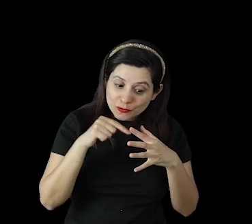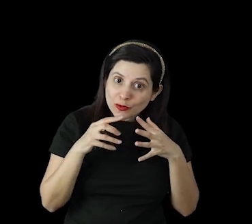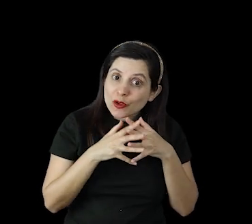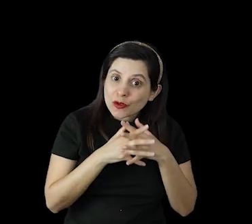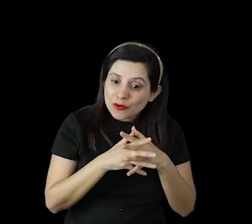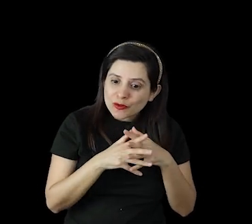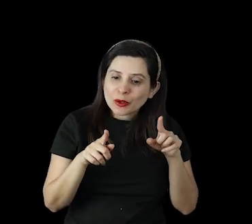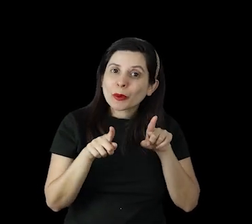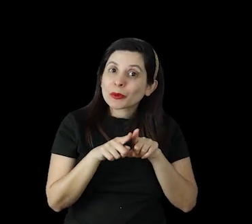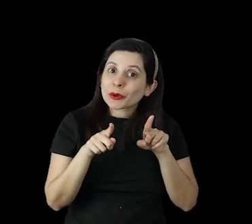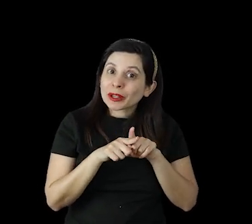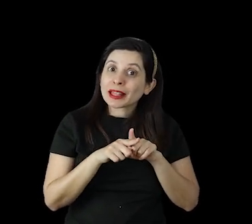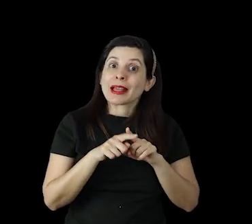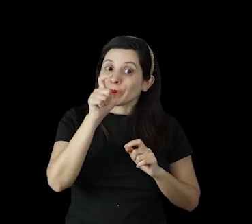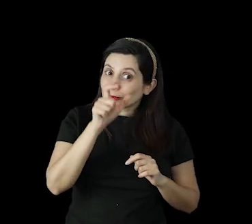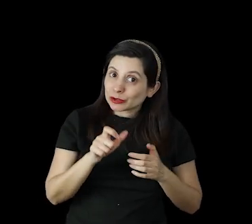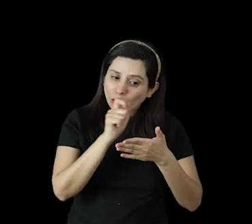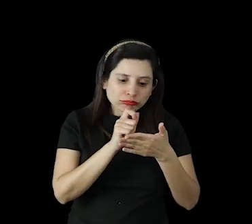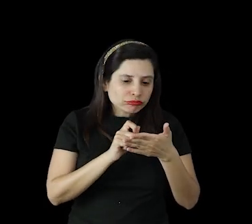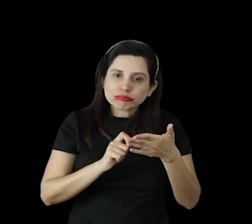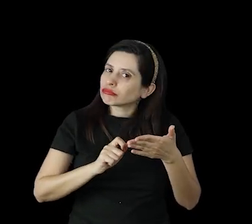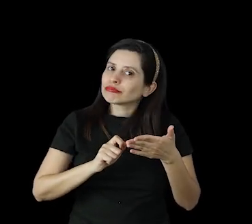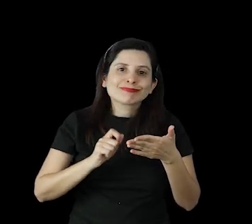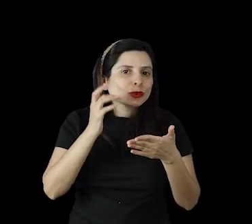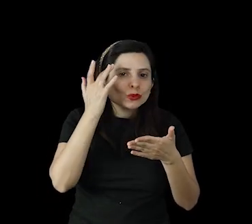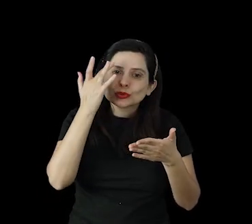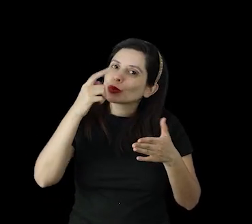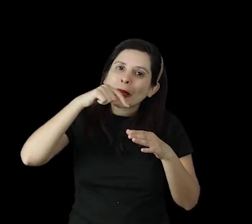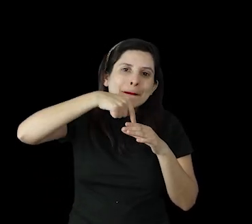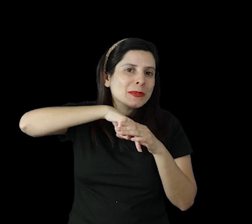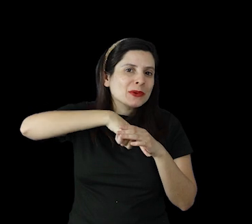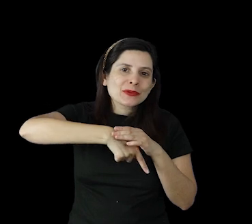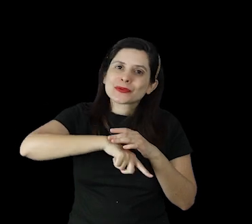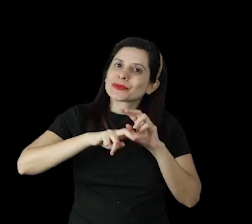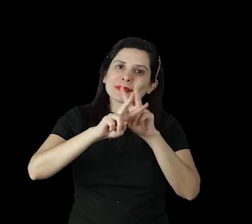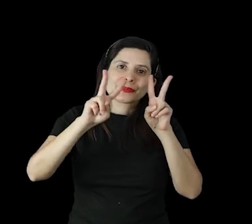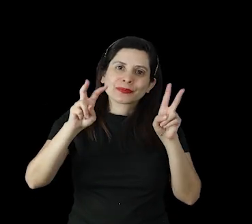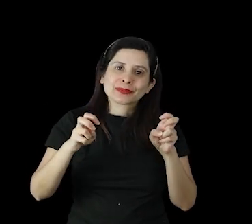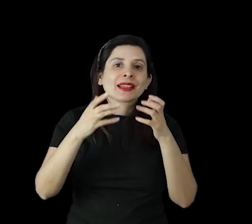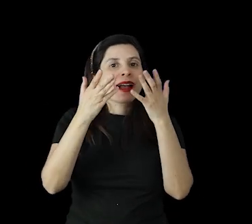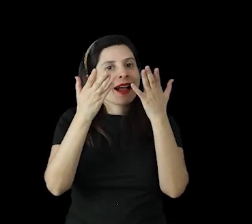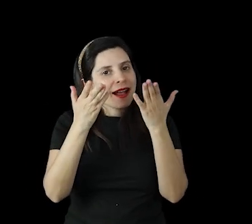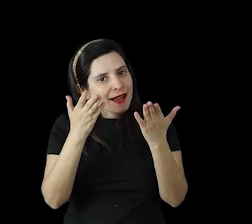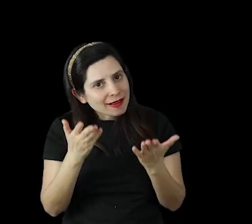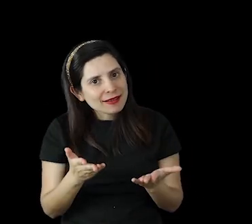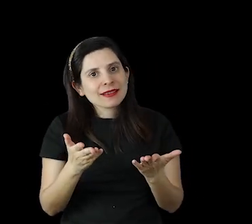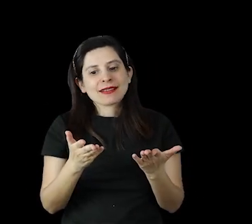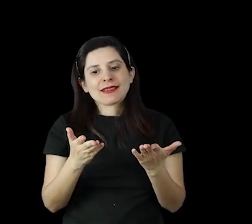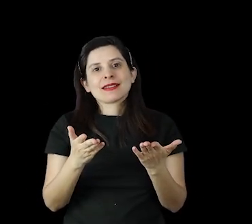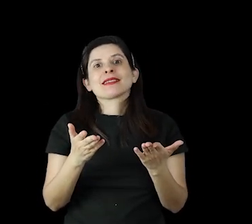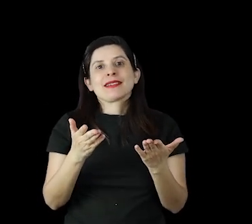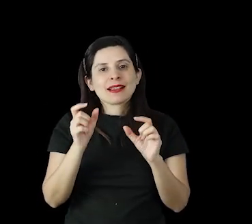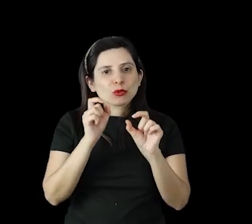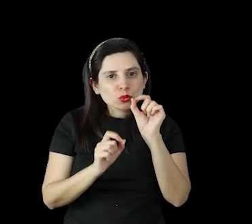o roteirista não soube, aprofundar aquele tema, né. É justamente aí que entra, às vezes,